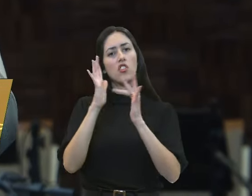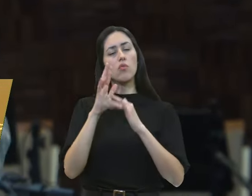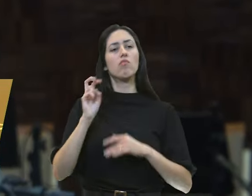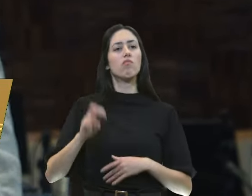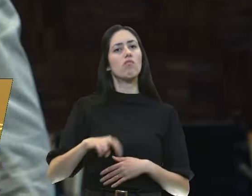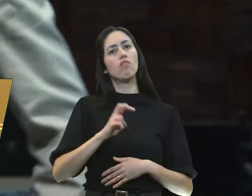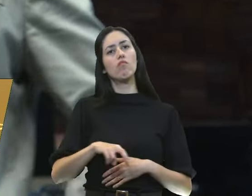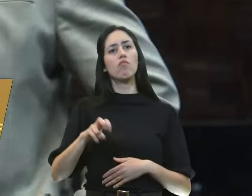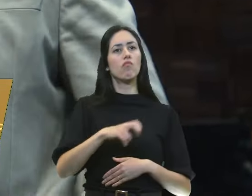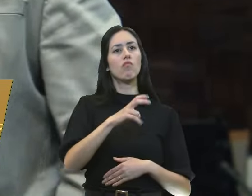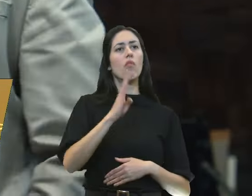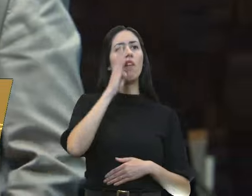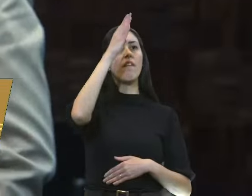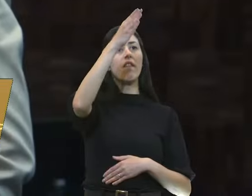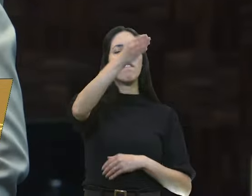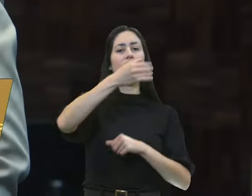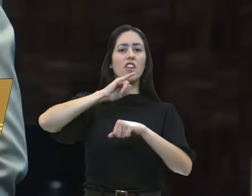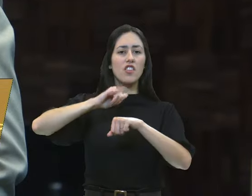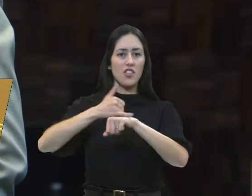para Jerusalém.